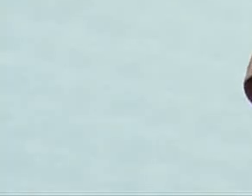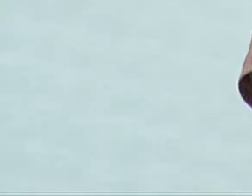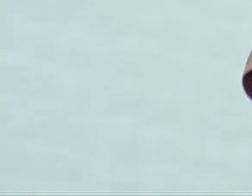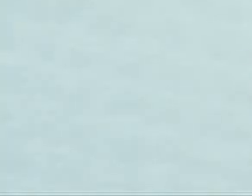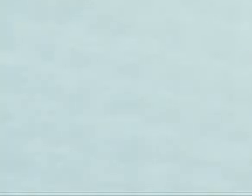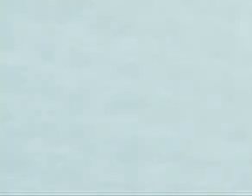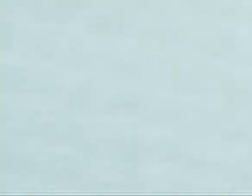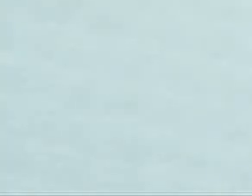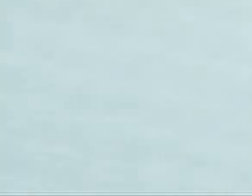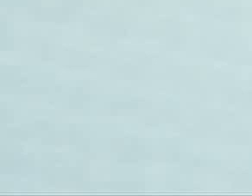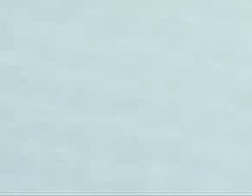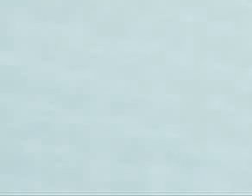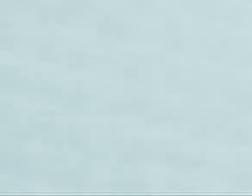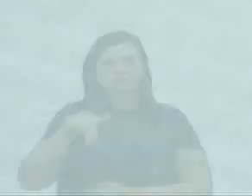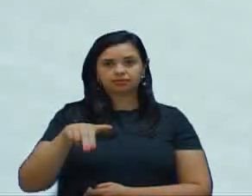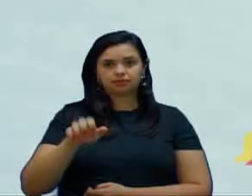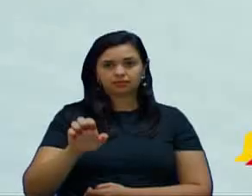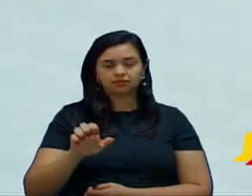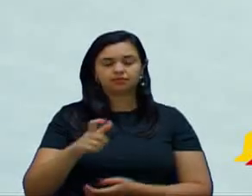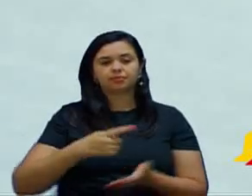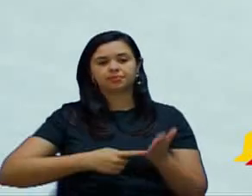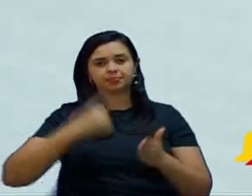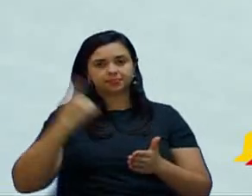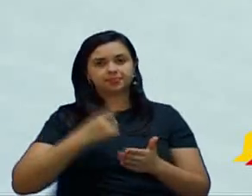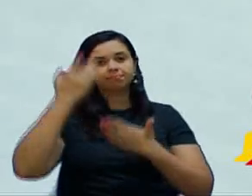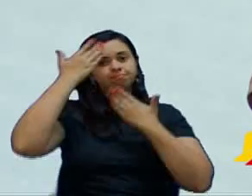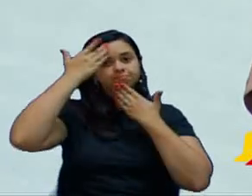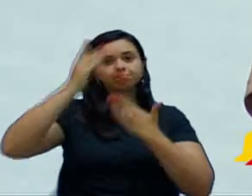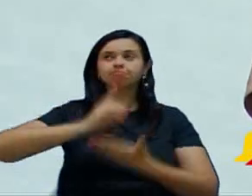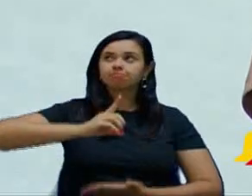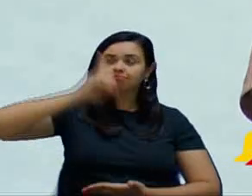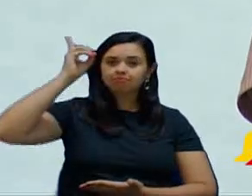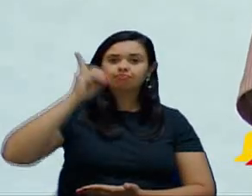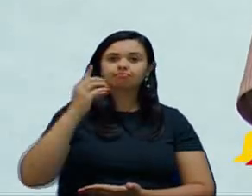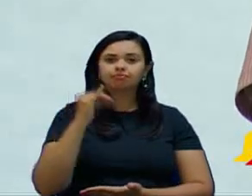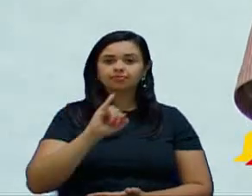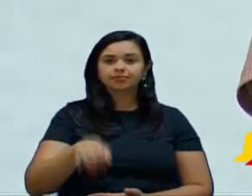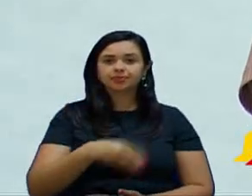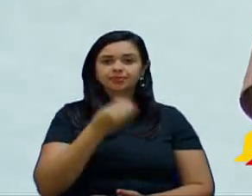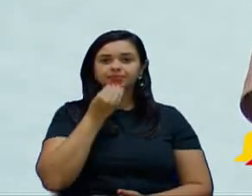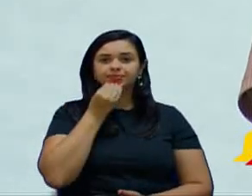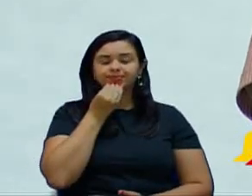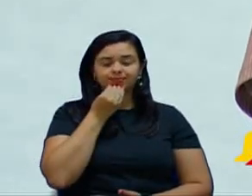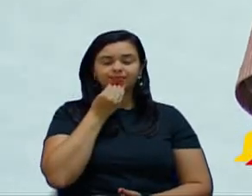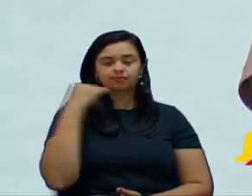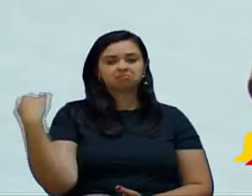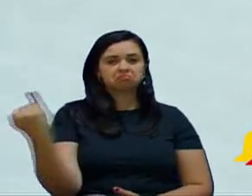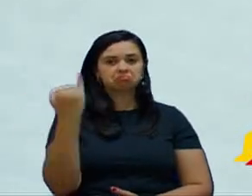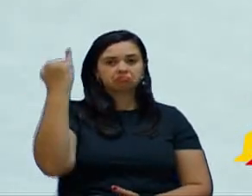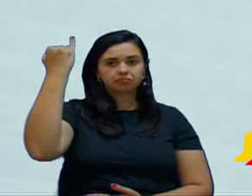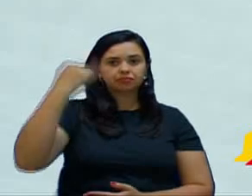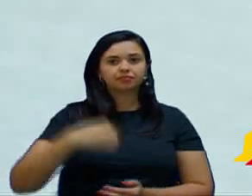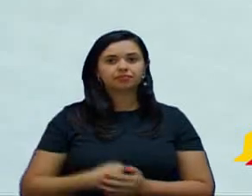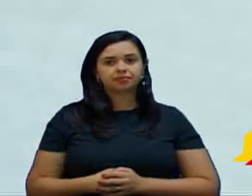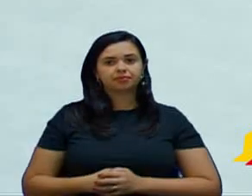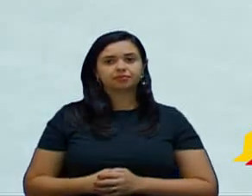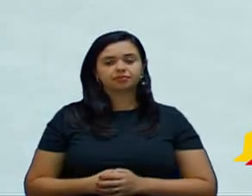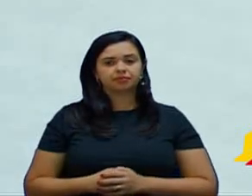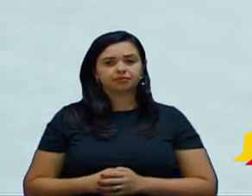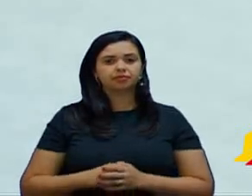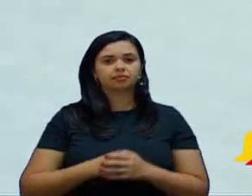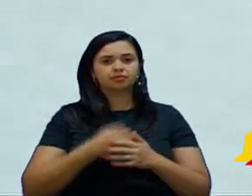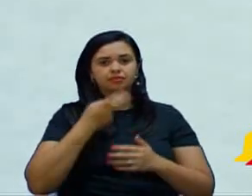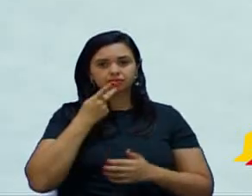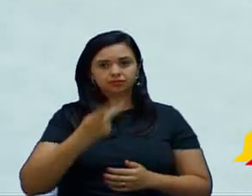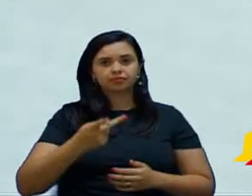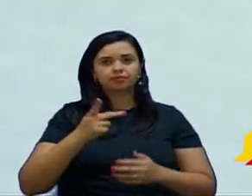Alves. Primeiramente, quero agradecer a Deus por essa oportunidade rica de poder falar